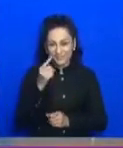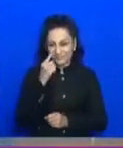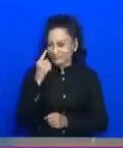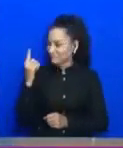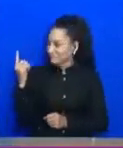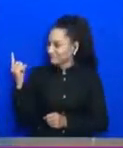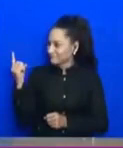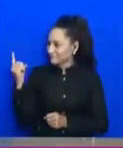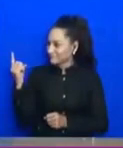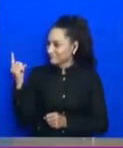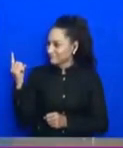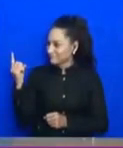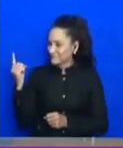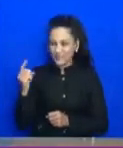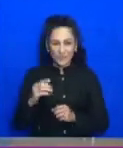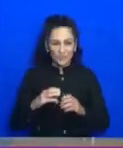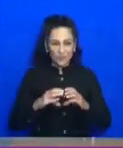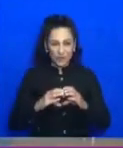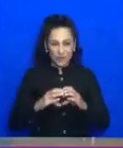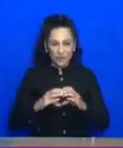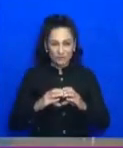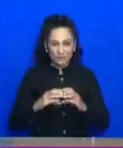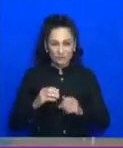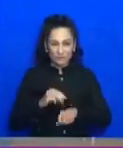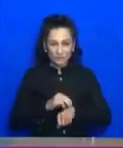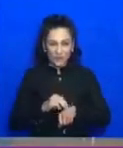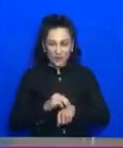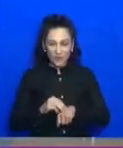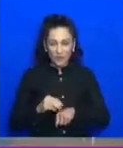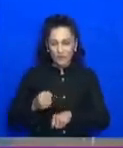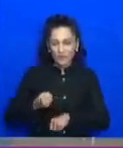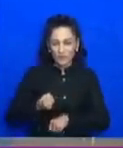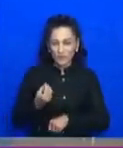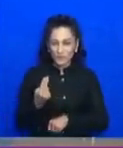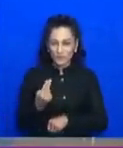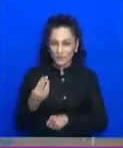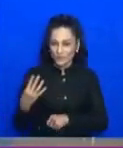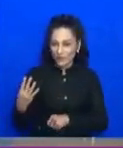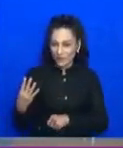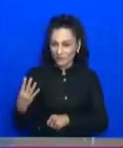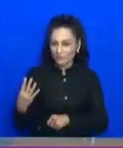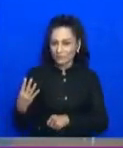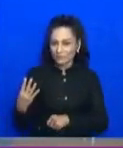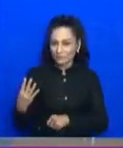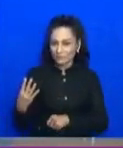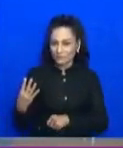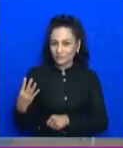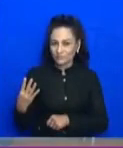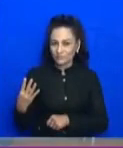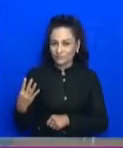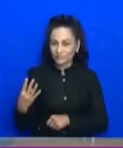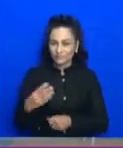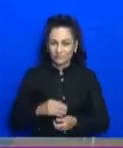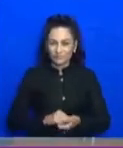O primeiro número está chegando. Bola marrom, número 24. Marrom